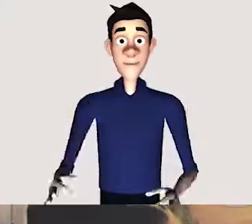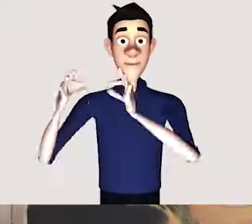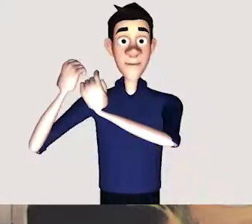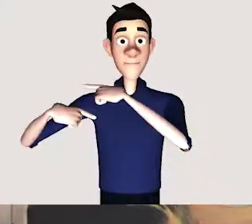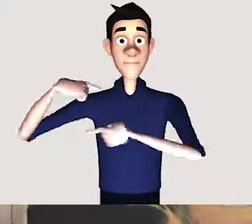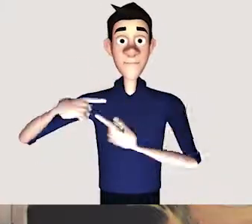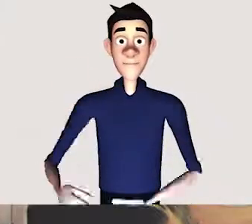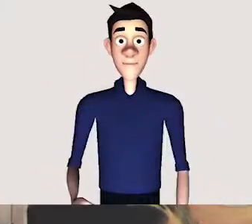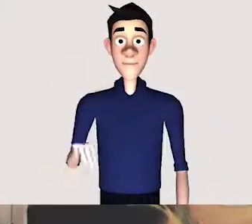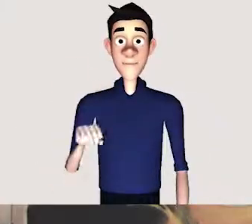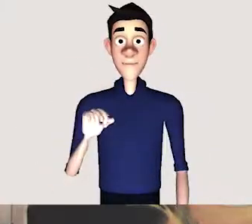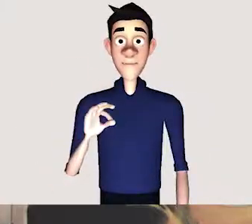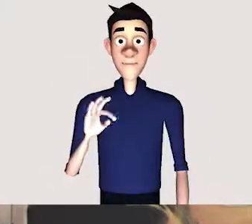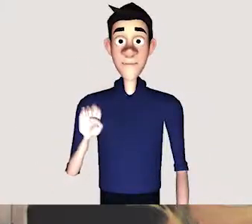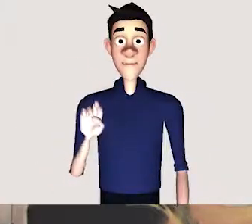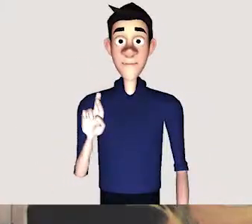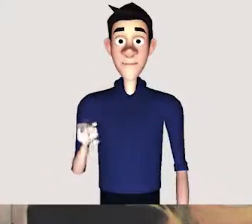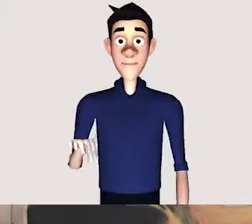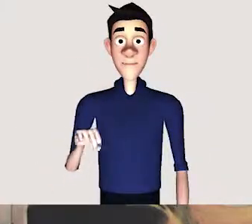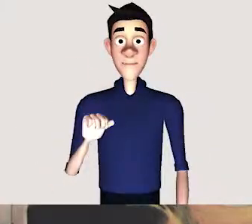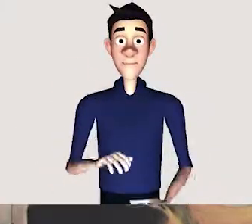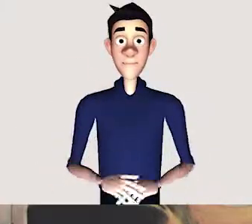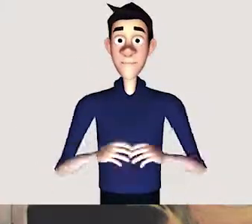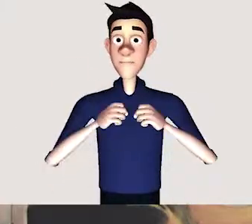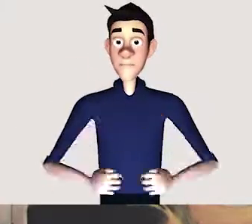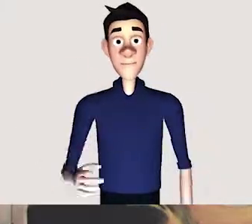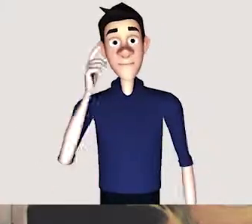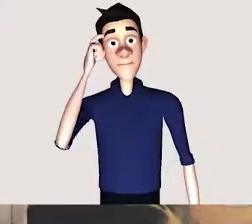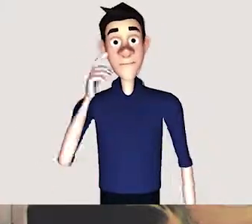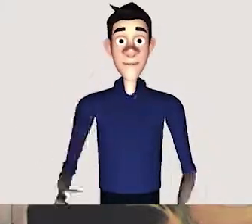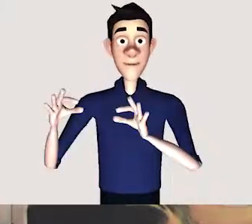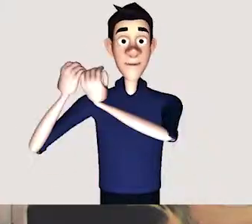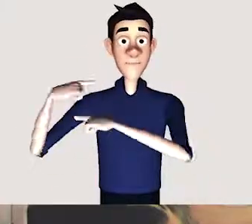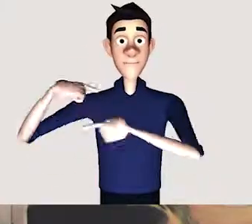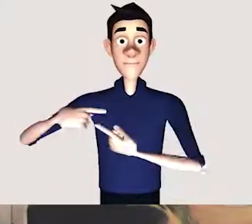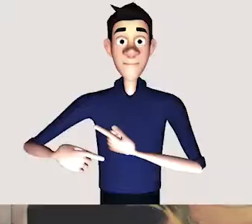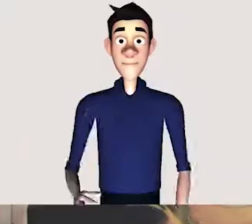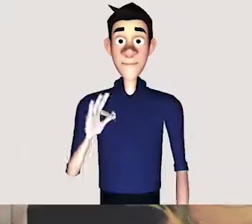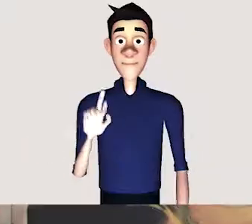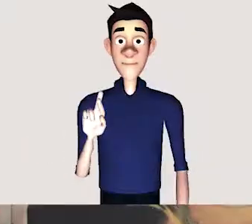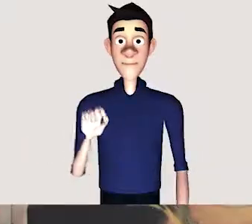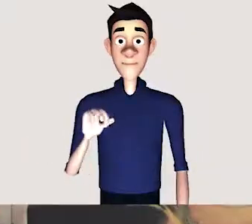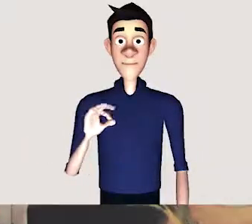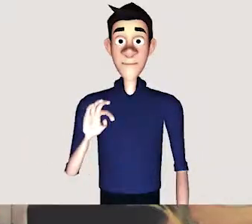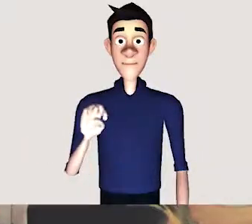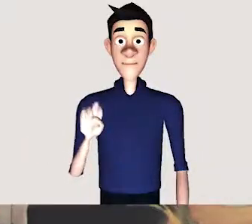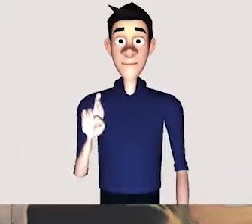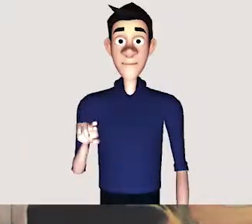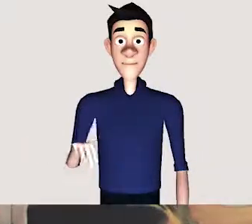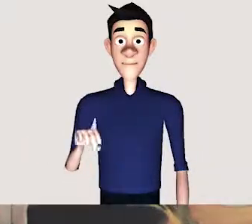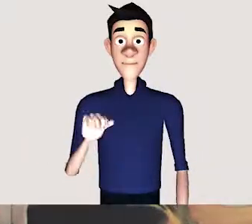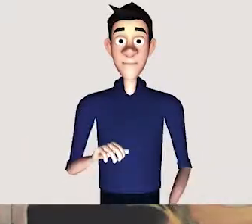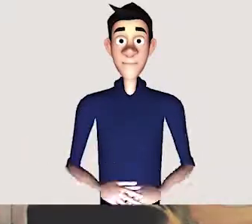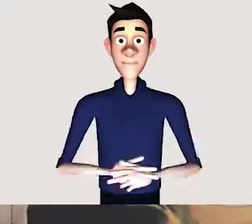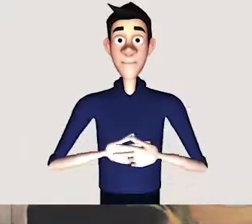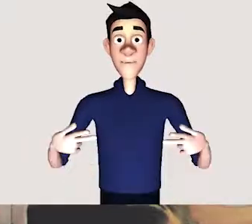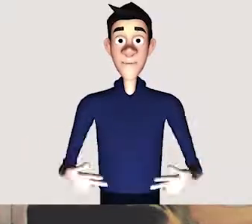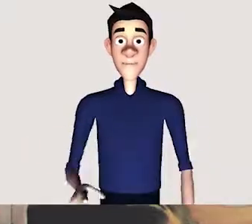em herança materna, mas também podemos pensar numa herança fraterna. Mas as coisas não terminam por